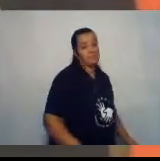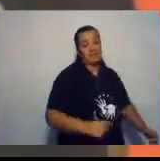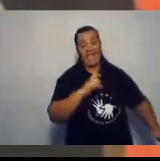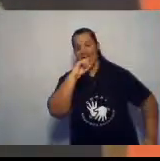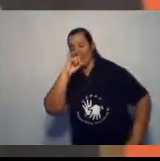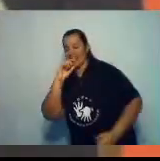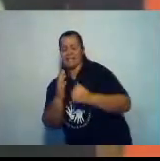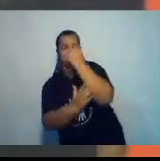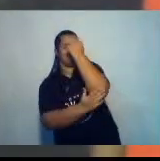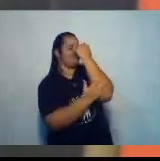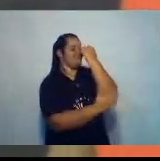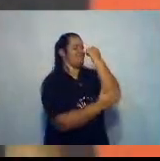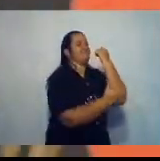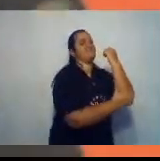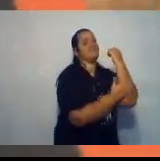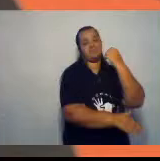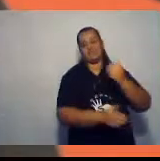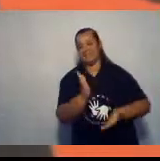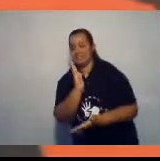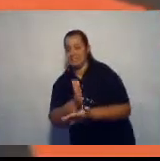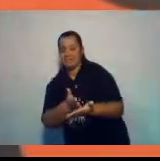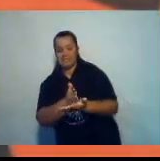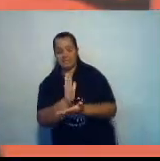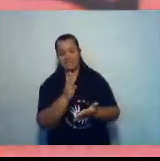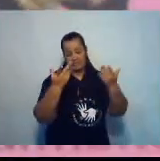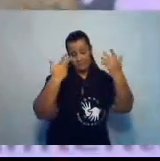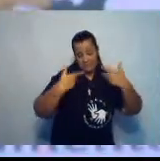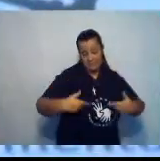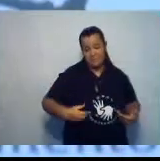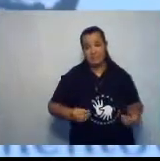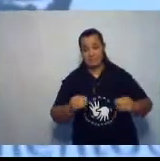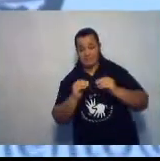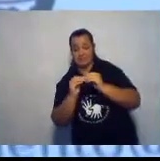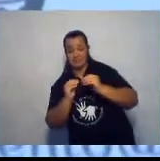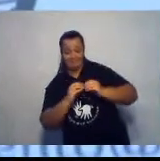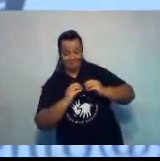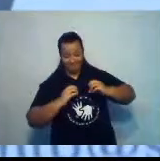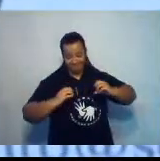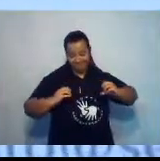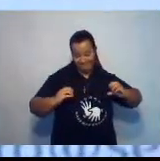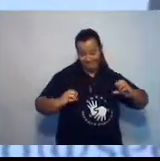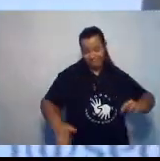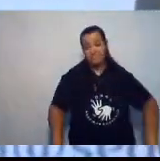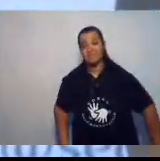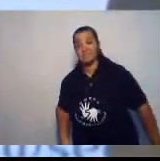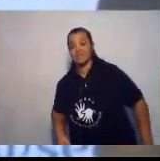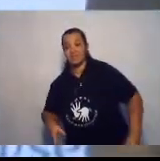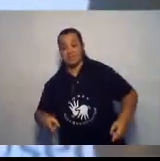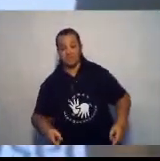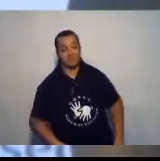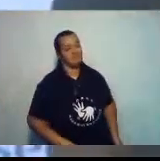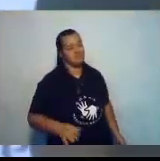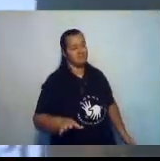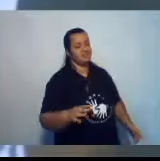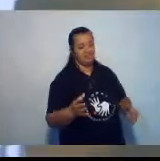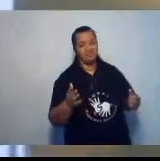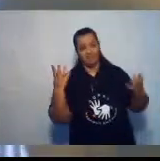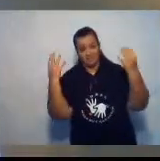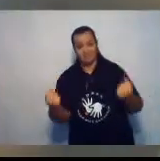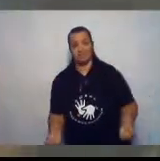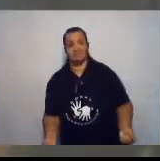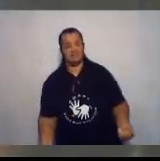uma ciumeira atrás da outra. É quem divide seu corpo, é sua boca. Tá bom que